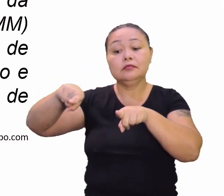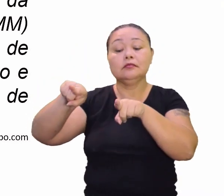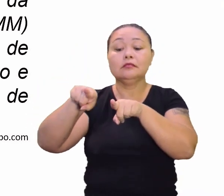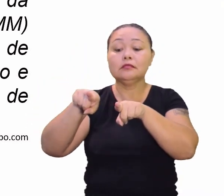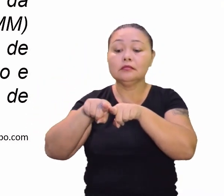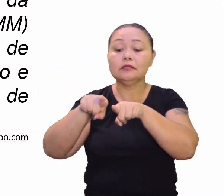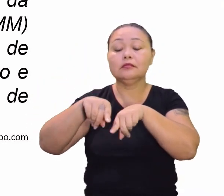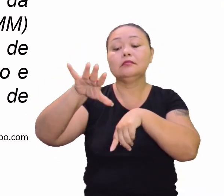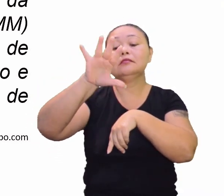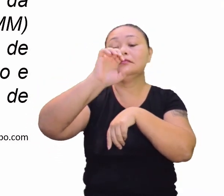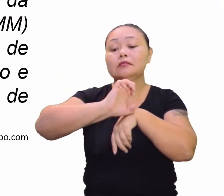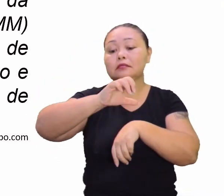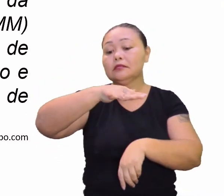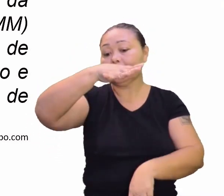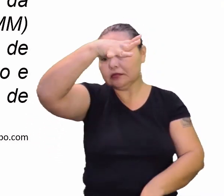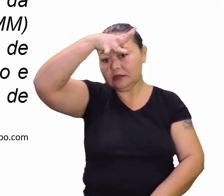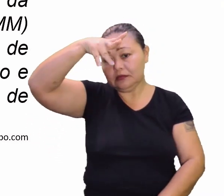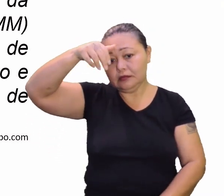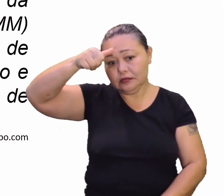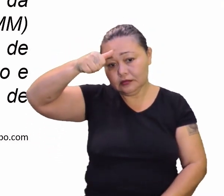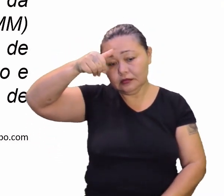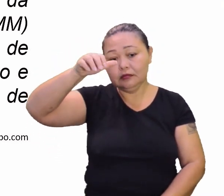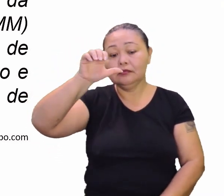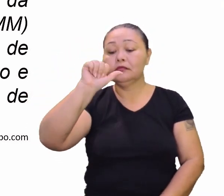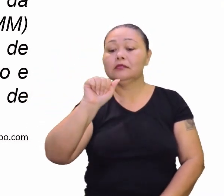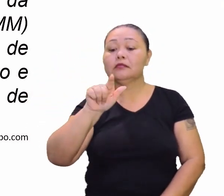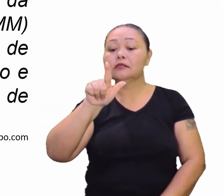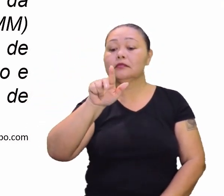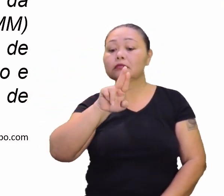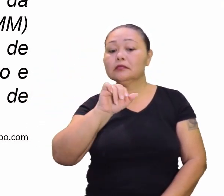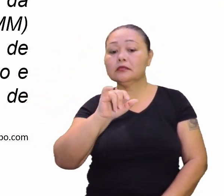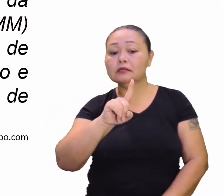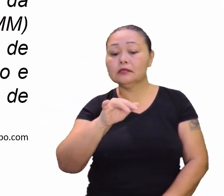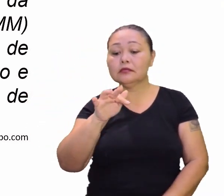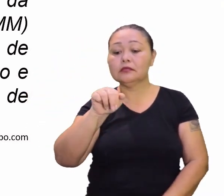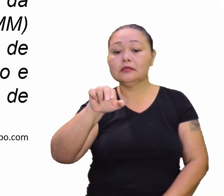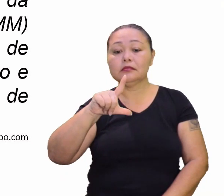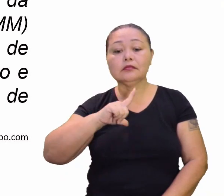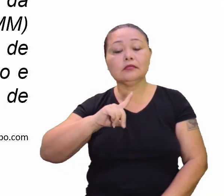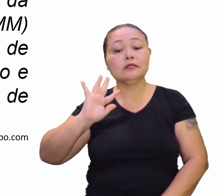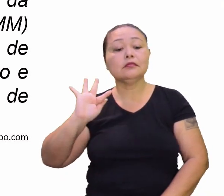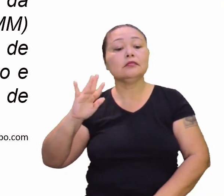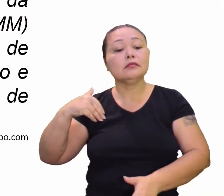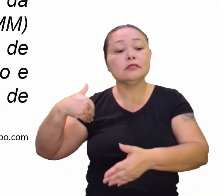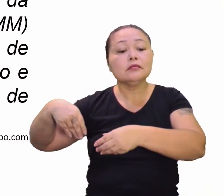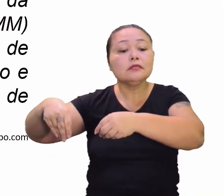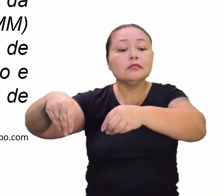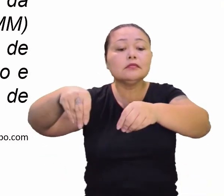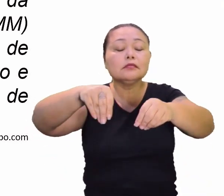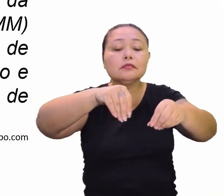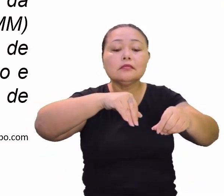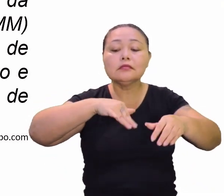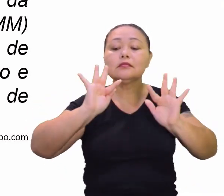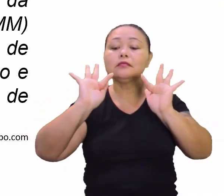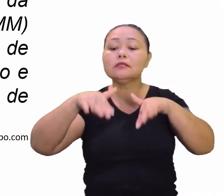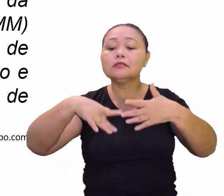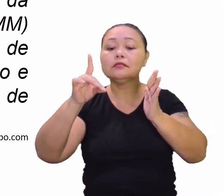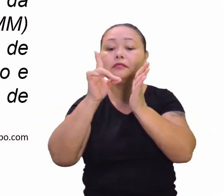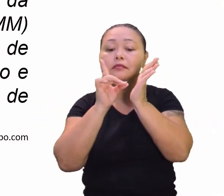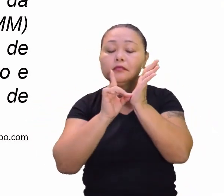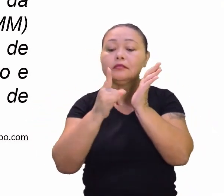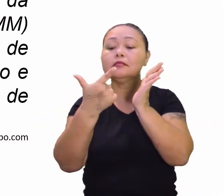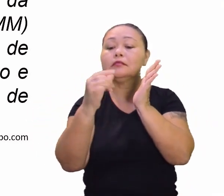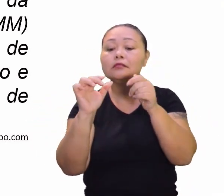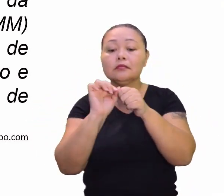do Mato Grosso. Aloysio Ferreira já estava na região desde o final da década de 1920 e